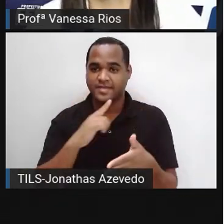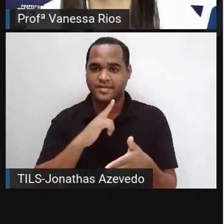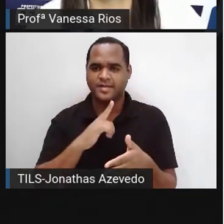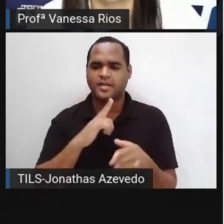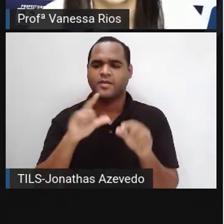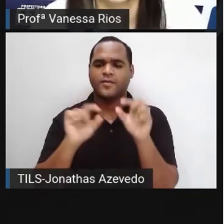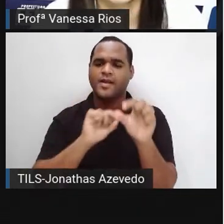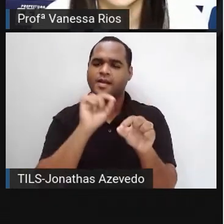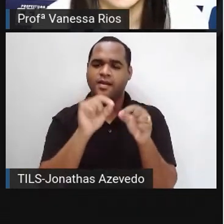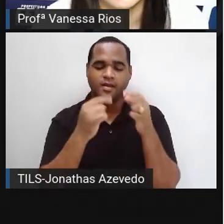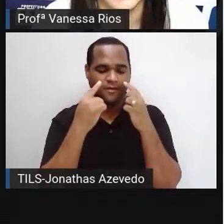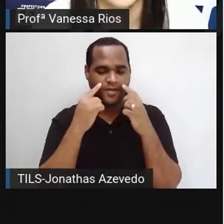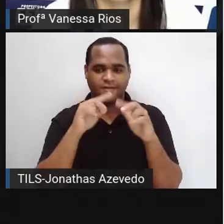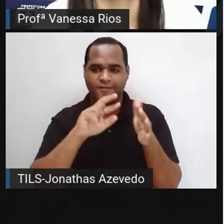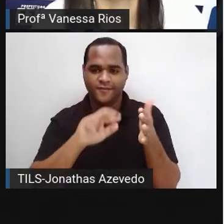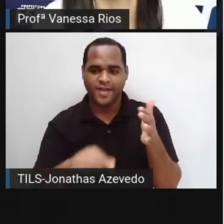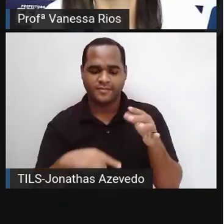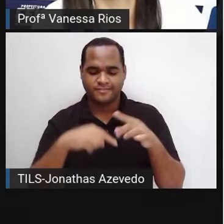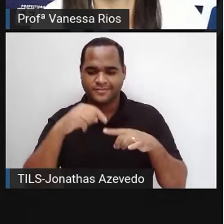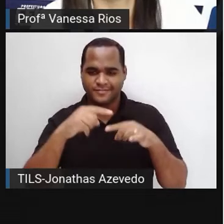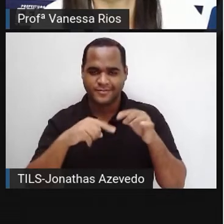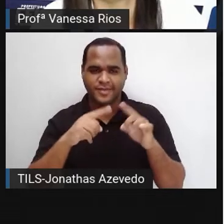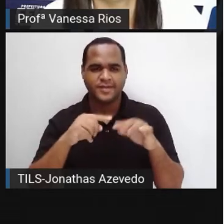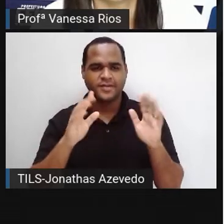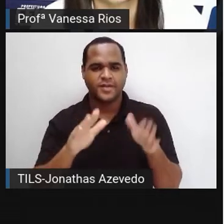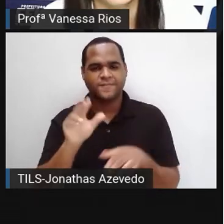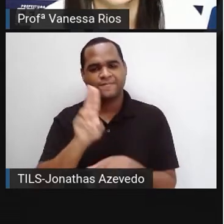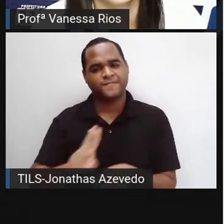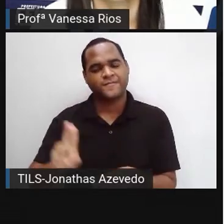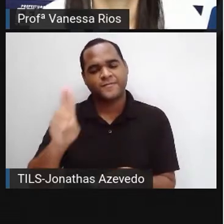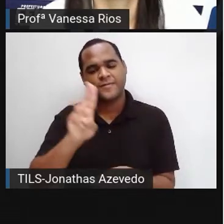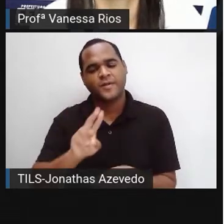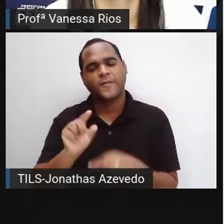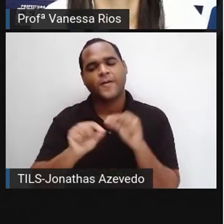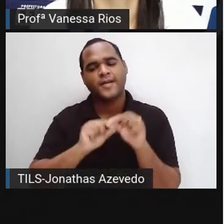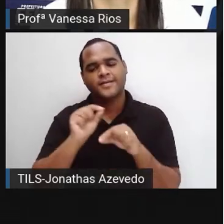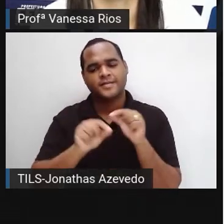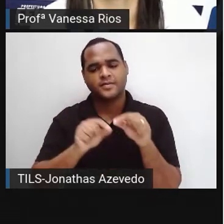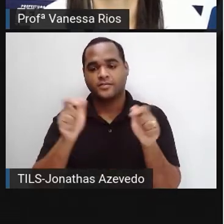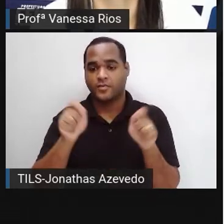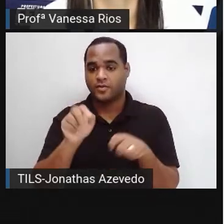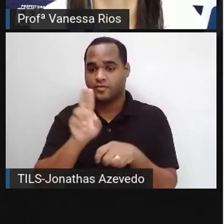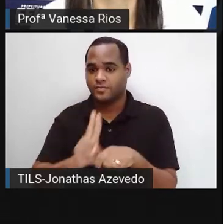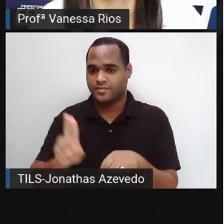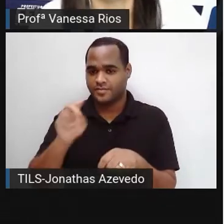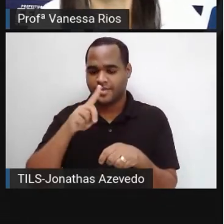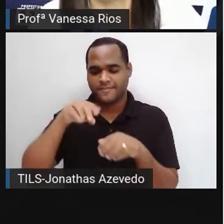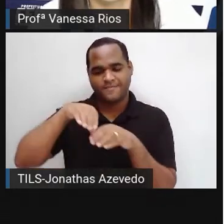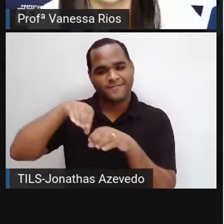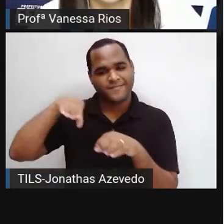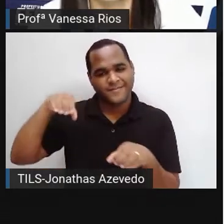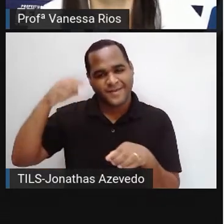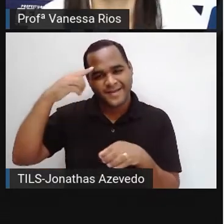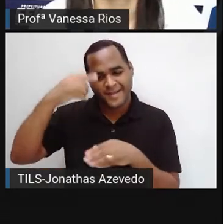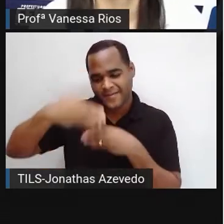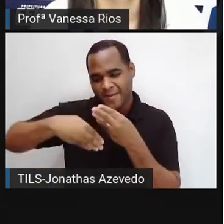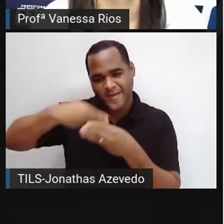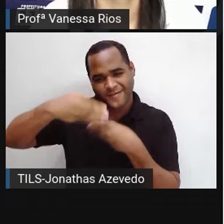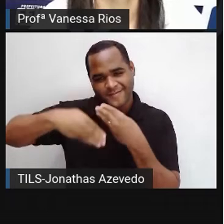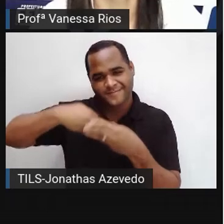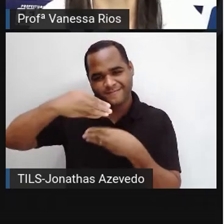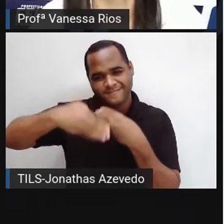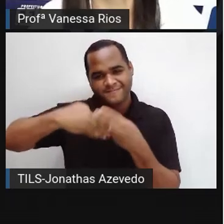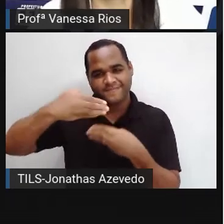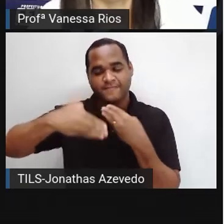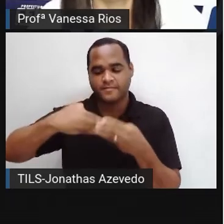os materiais utilizados para a produção desse instrumento. Então, se utilizou ali rolinhos de papel higiênico, que